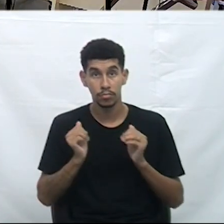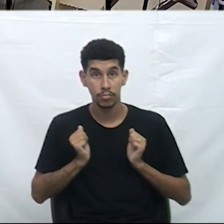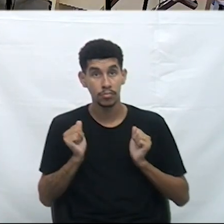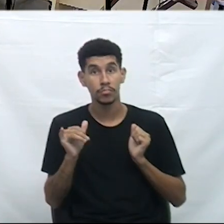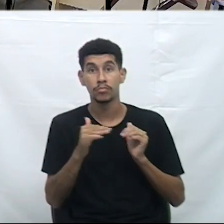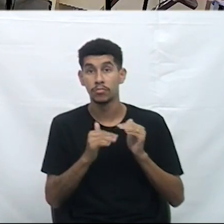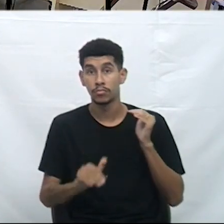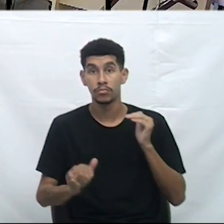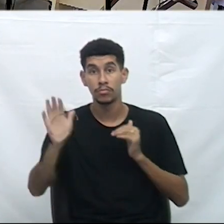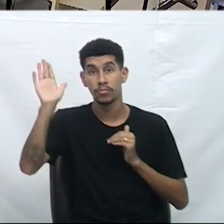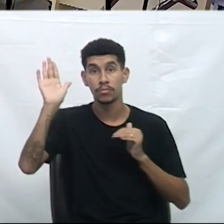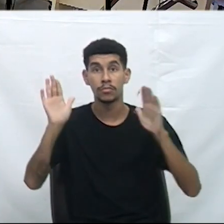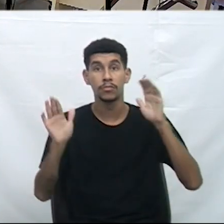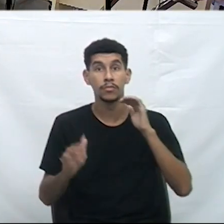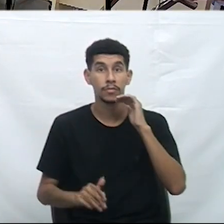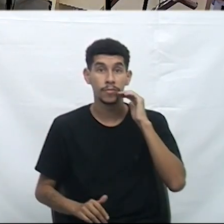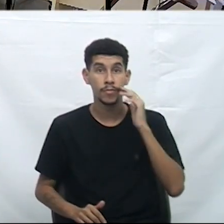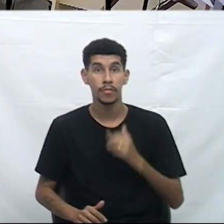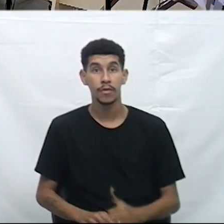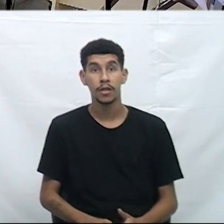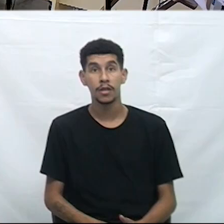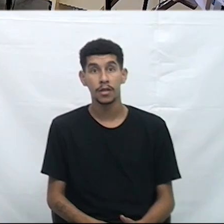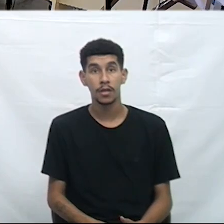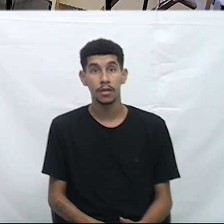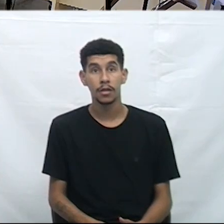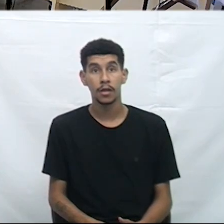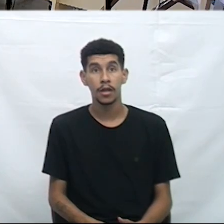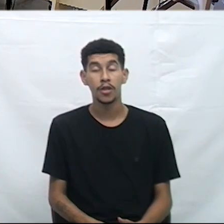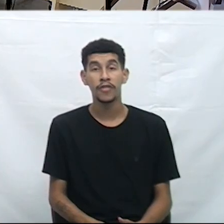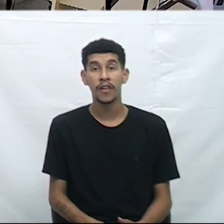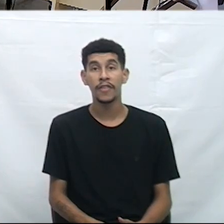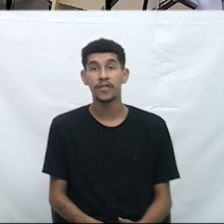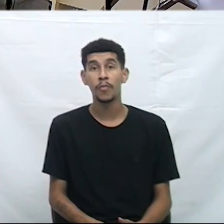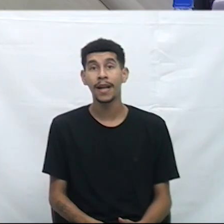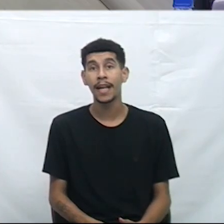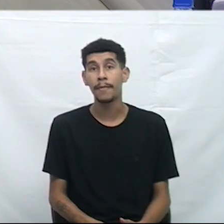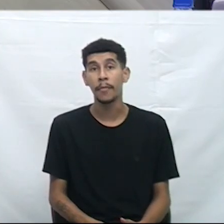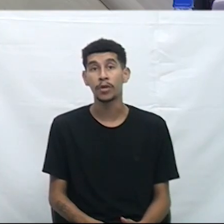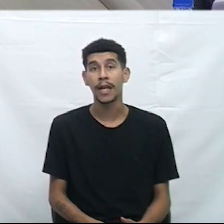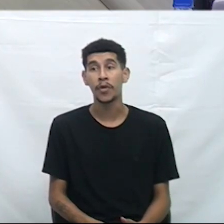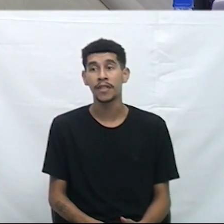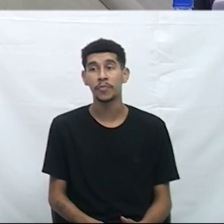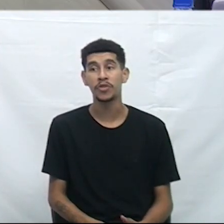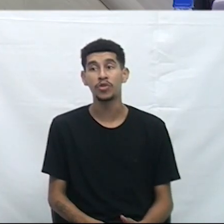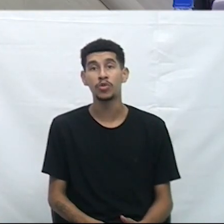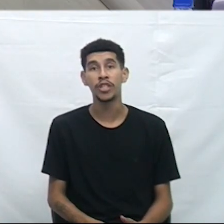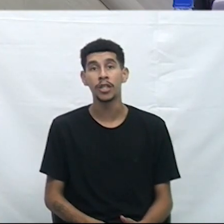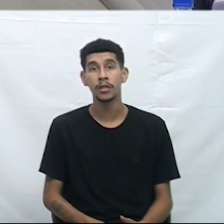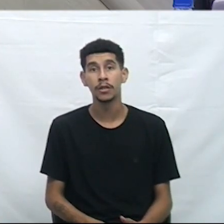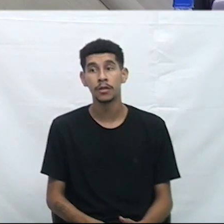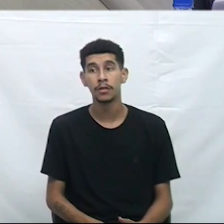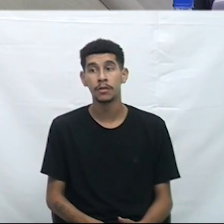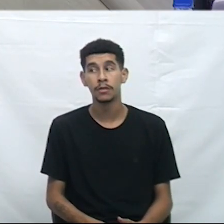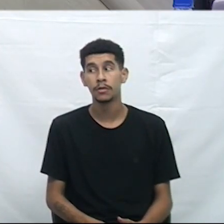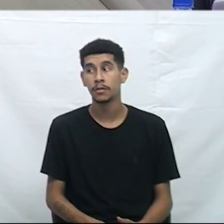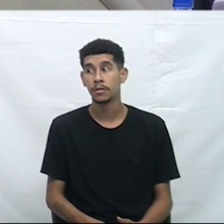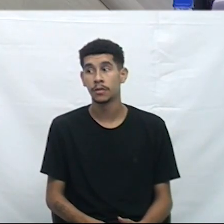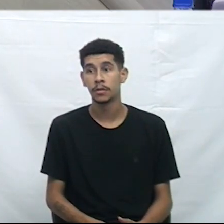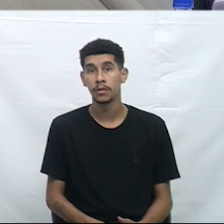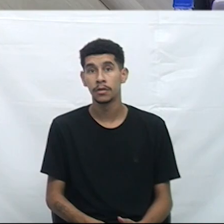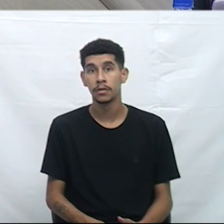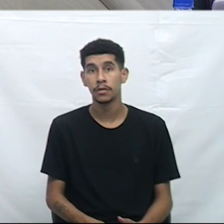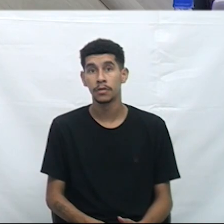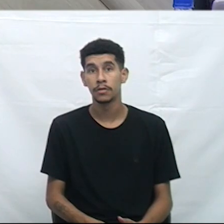favoráveis permaneçam como estão, os contrários se manifestem. Aprovado por unanimidade a inclusão na ordem do dia da